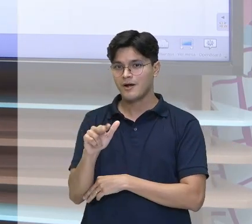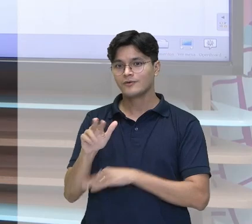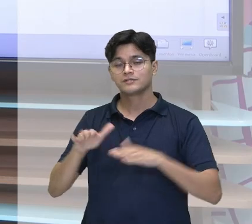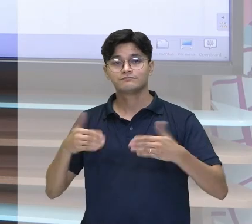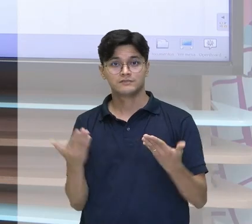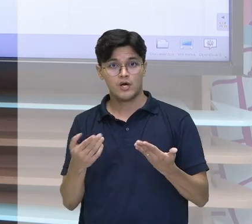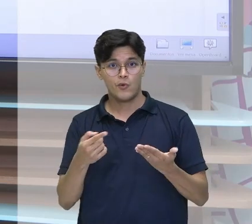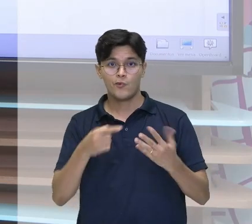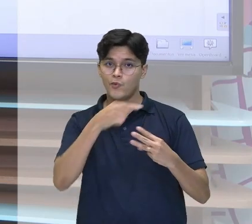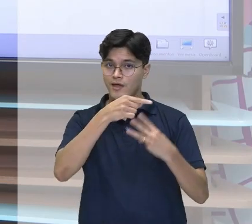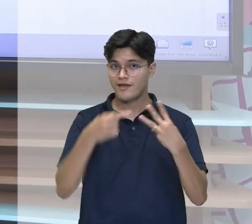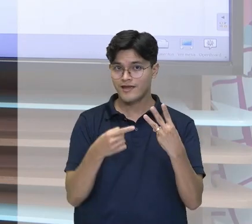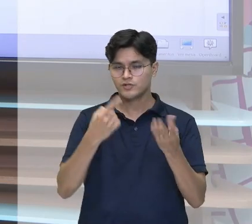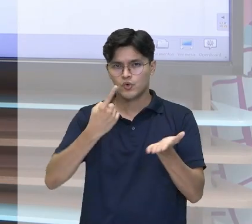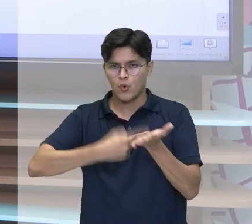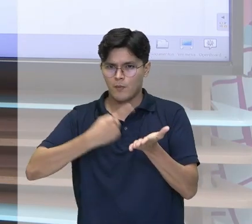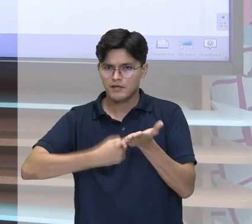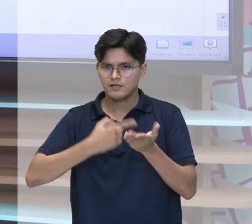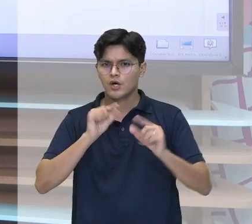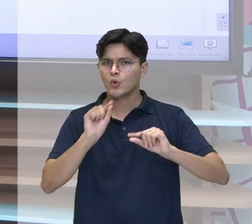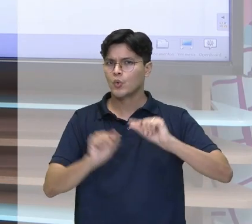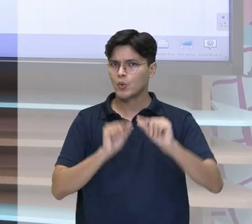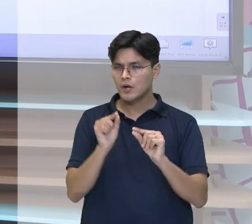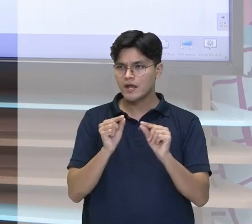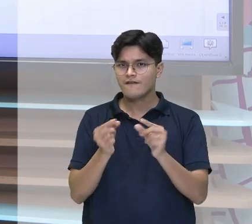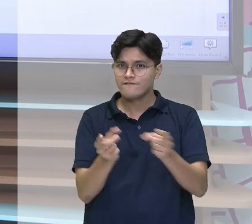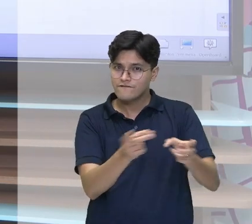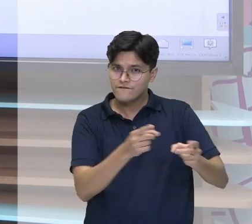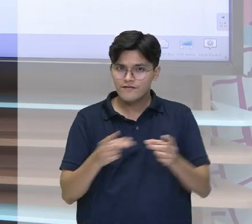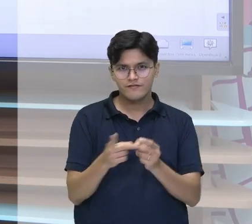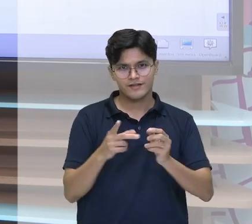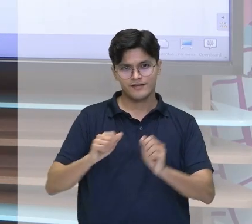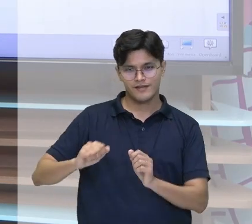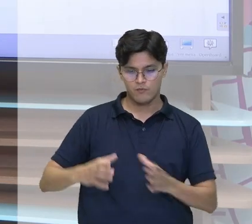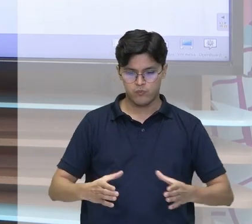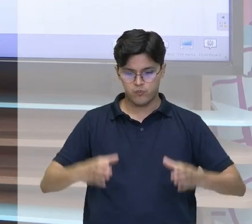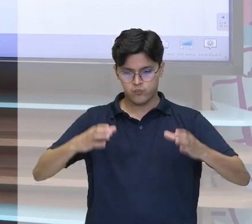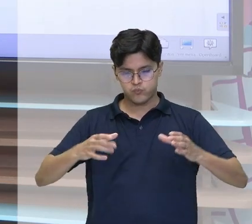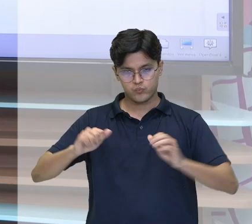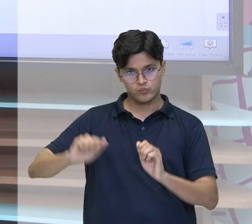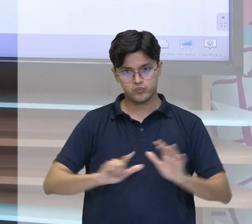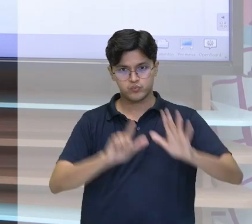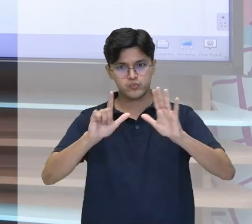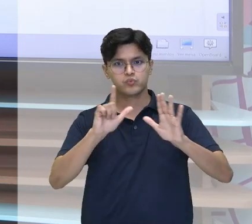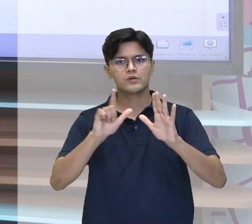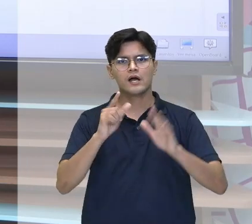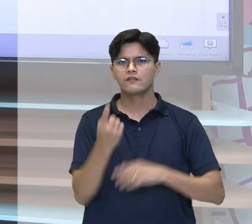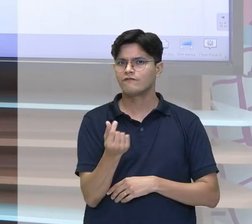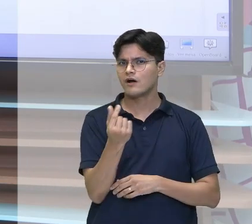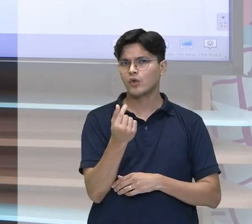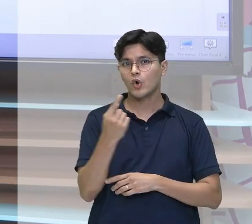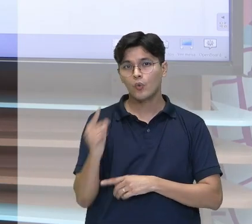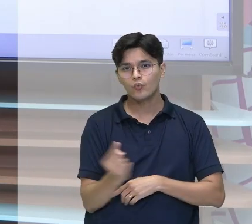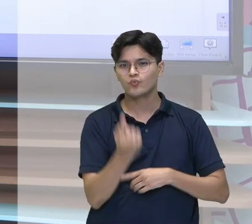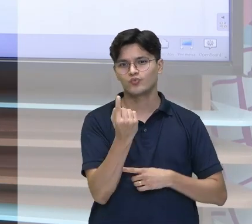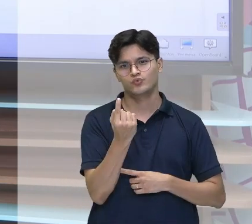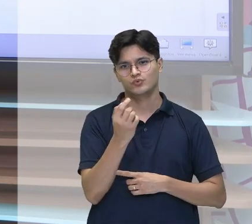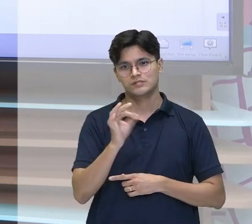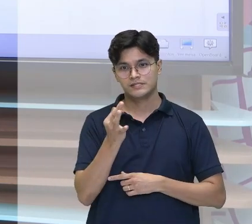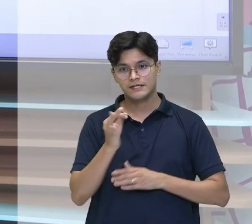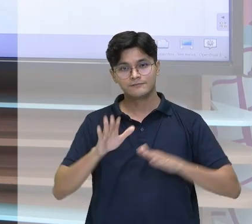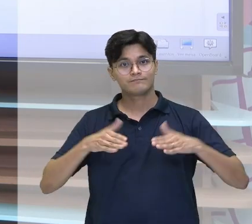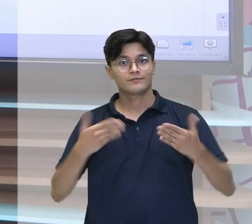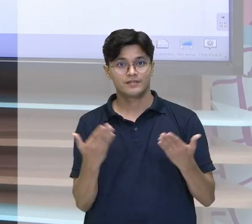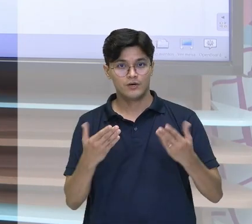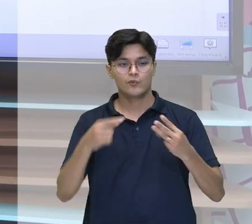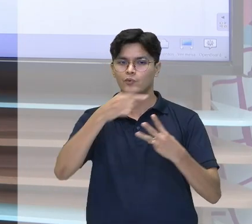Eles combinaram de vender o gás pelo mesmo valor. Isso seria a formação ali de um oligopólio, quando a gente tem empresas ali que vão se juntar